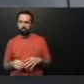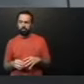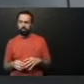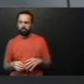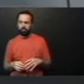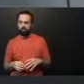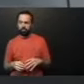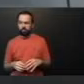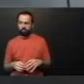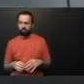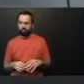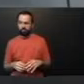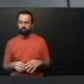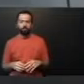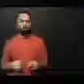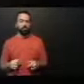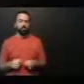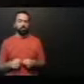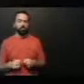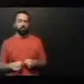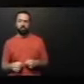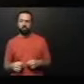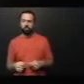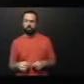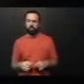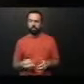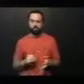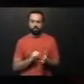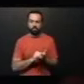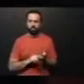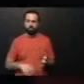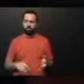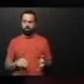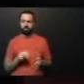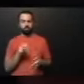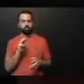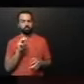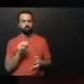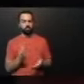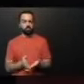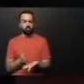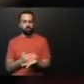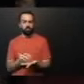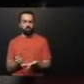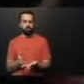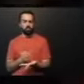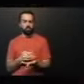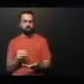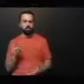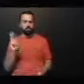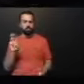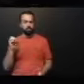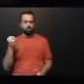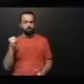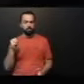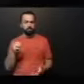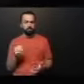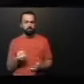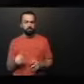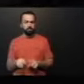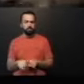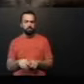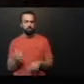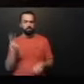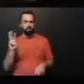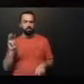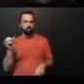Vocês vão fazer as atividades da sua apostila, das páginas 38 e 39. Registra no caderno